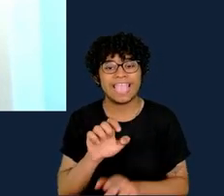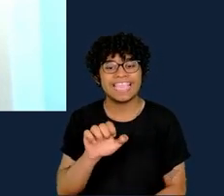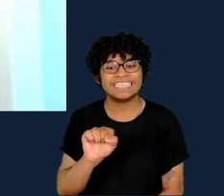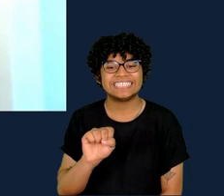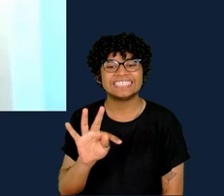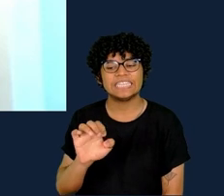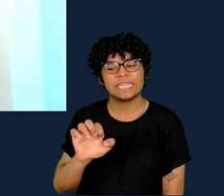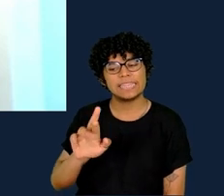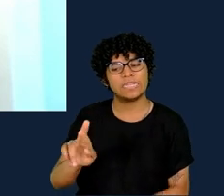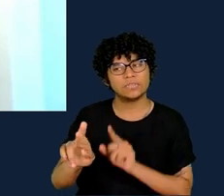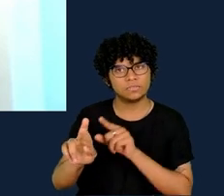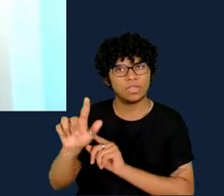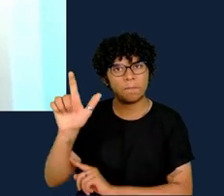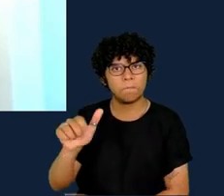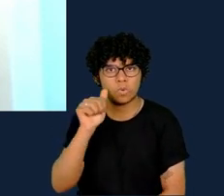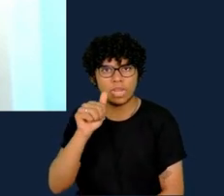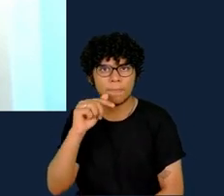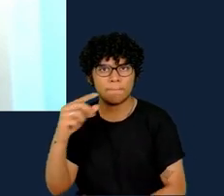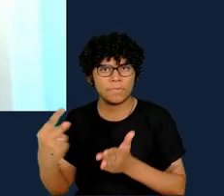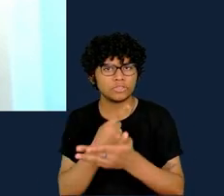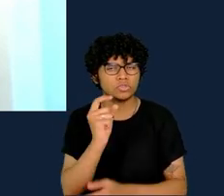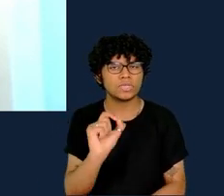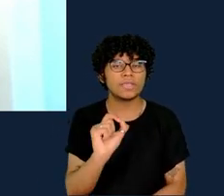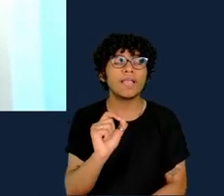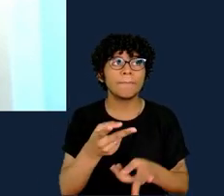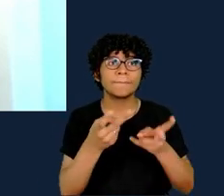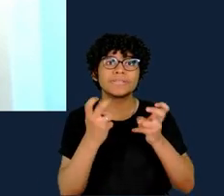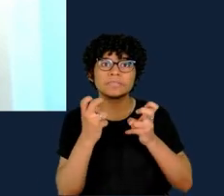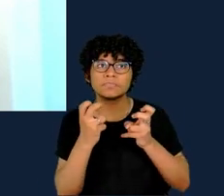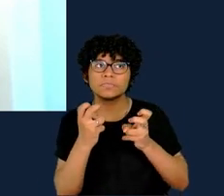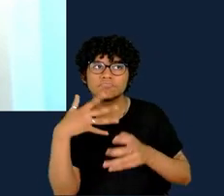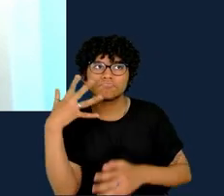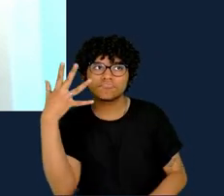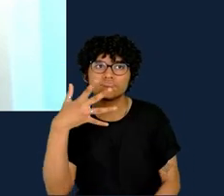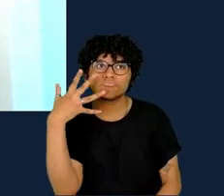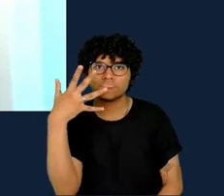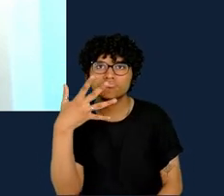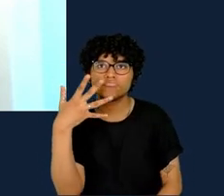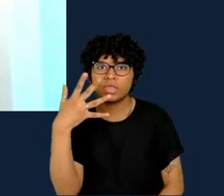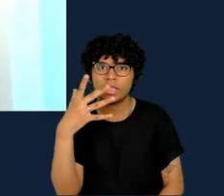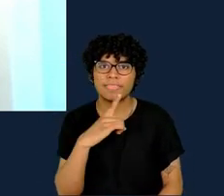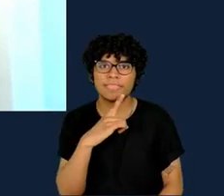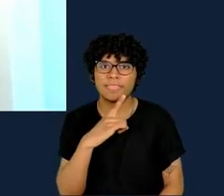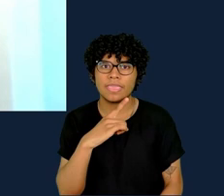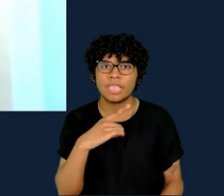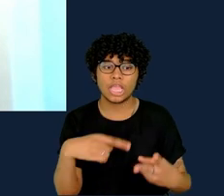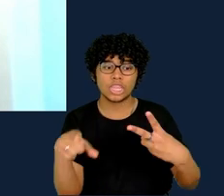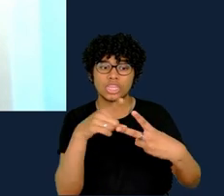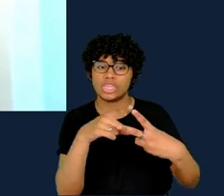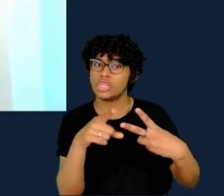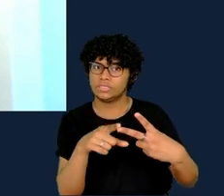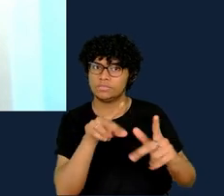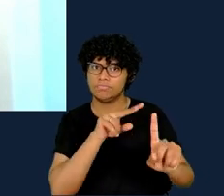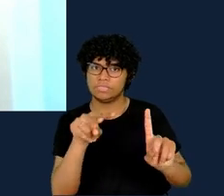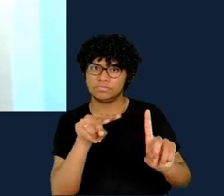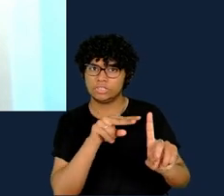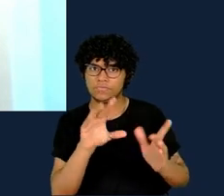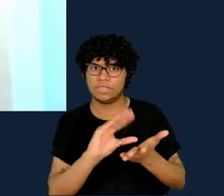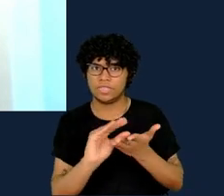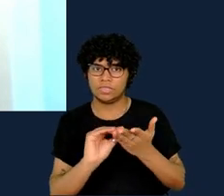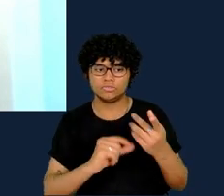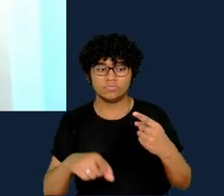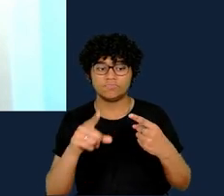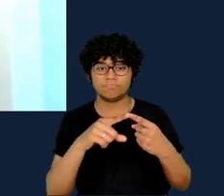comenta que ela percebeu que as falas aqui no nosso painel trazem pelo menos dois sentidos para os dados. Um é enquanto a